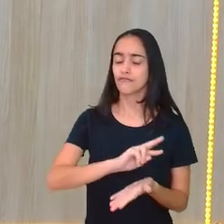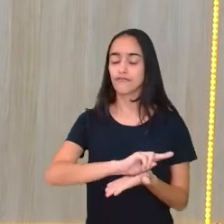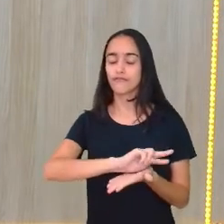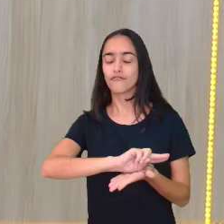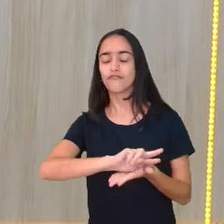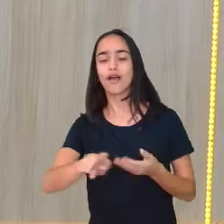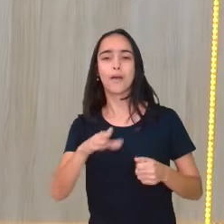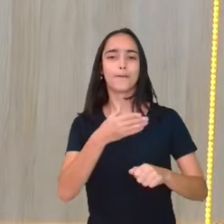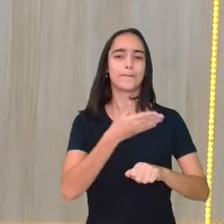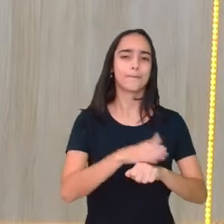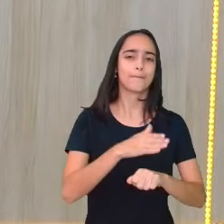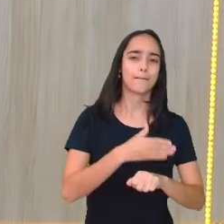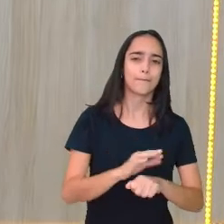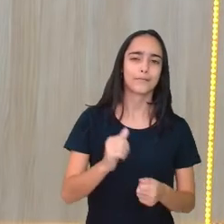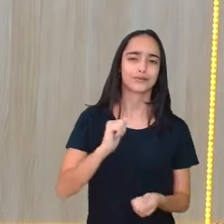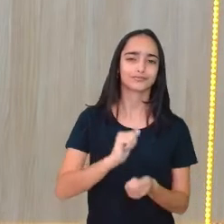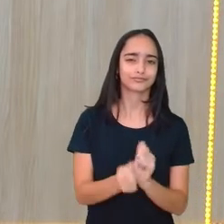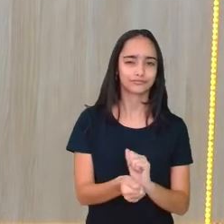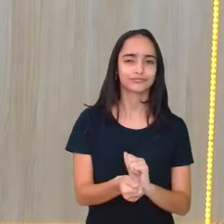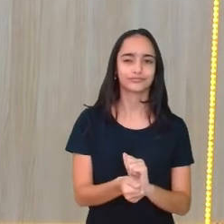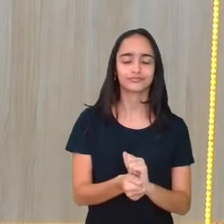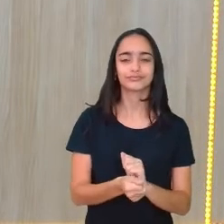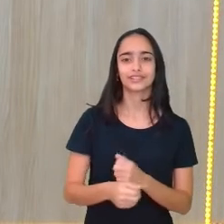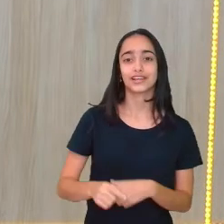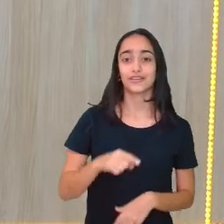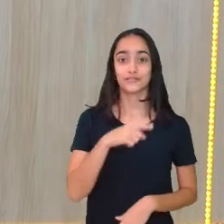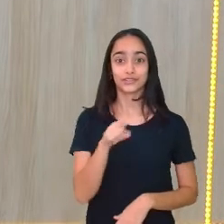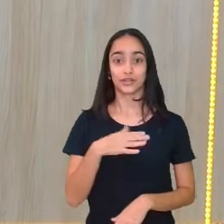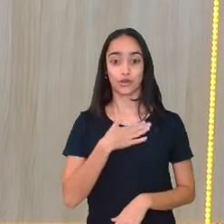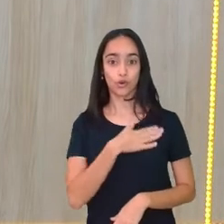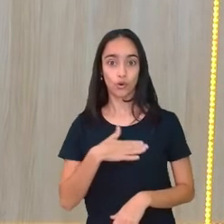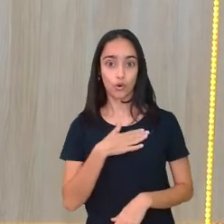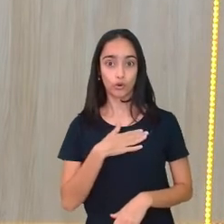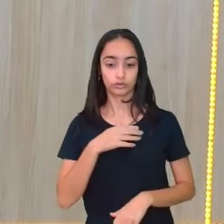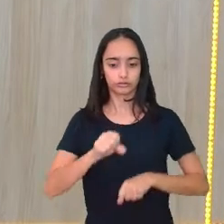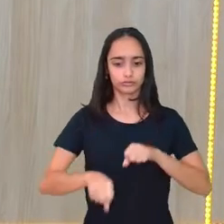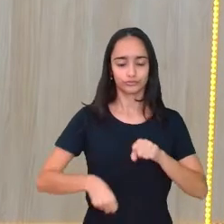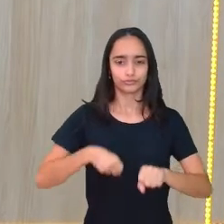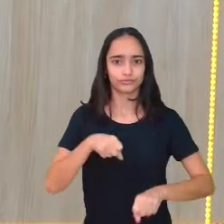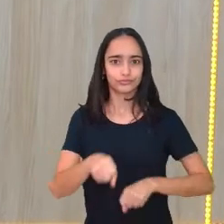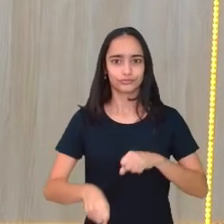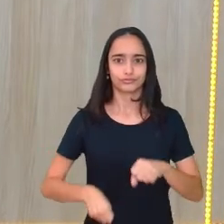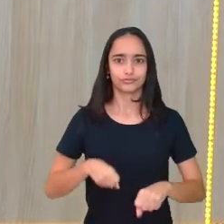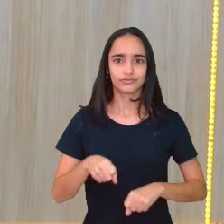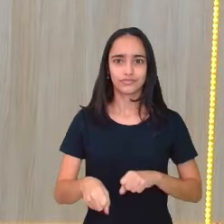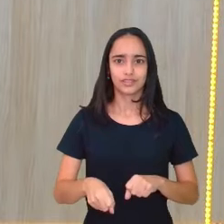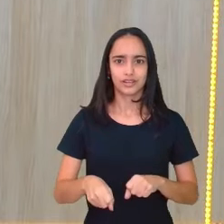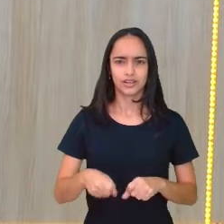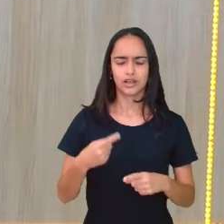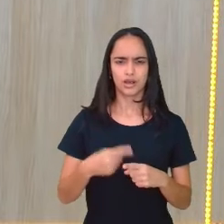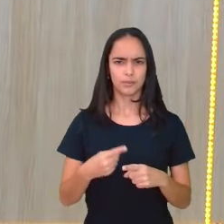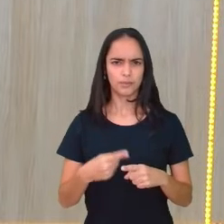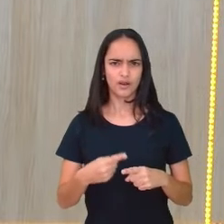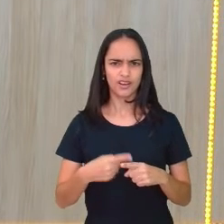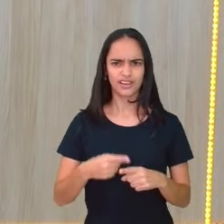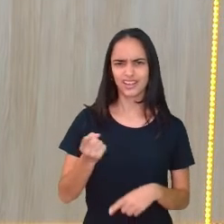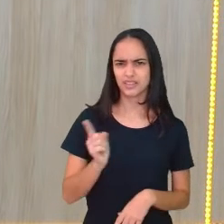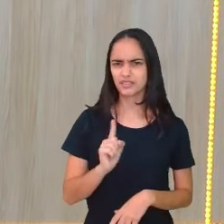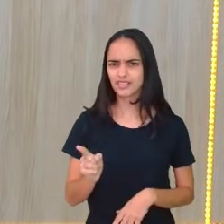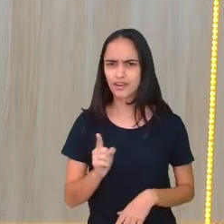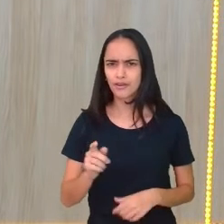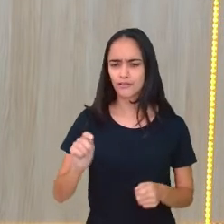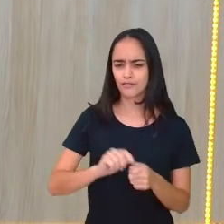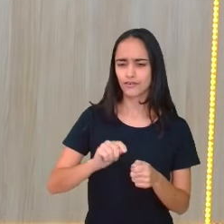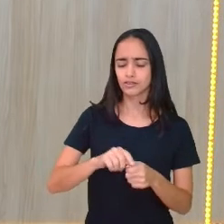práticas esportivas, né? De repente você é uma pessoa que gosta de andar de bike. Por que não fazer um curta,